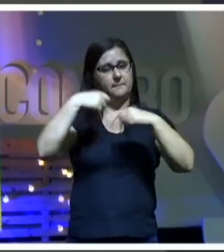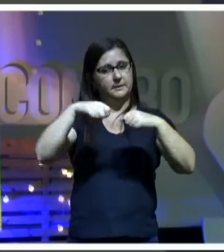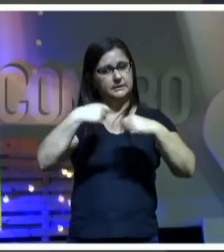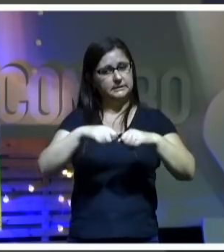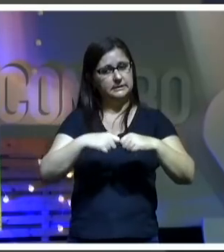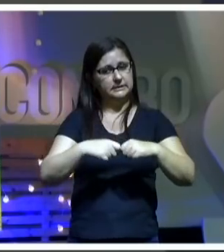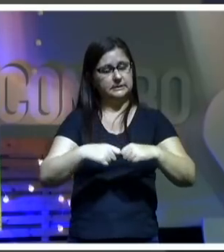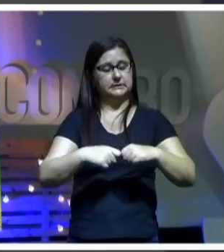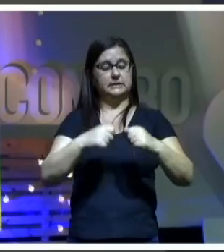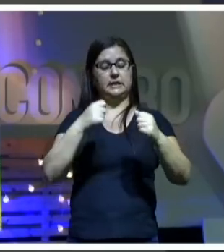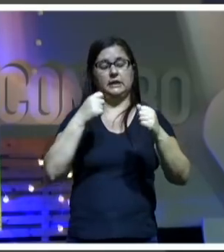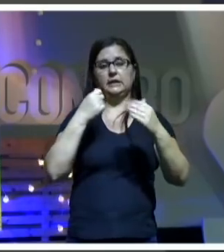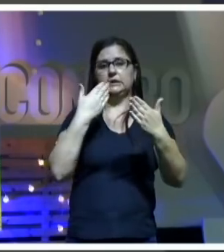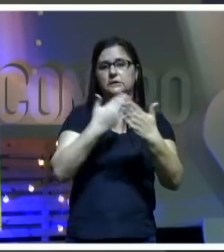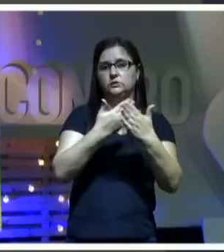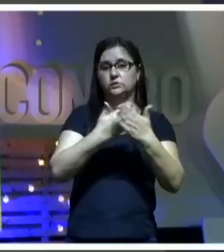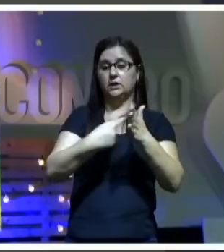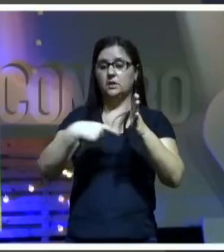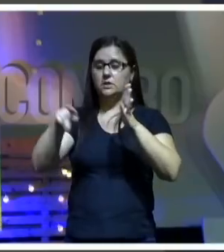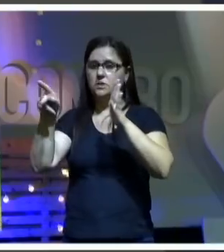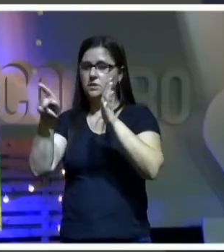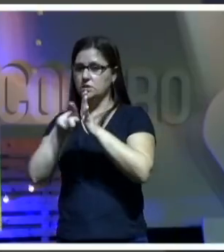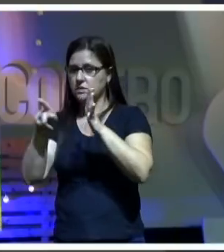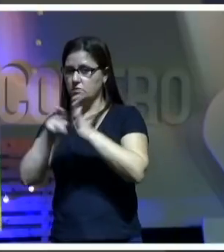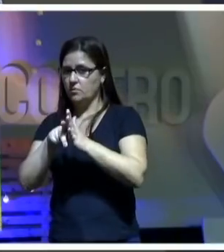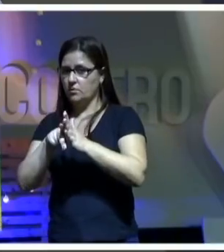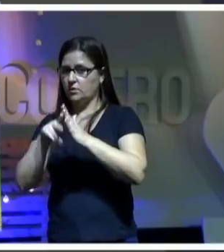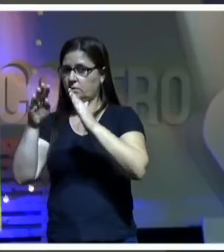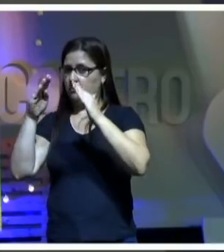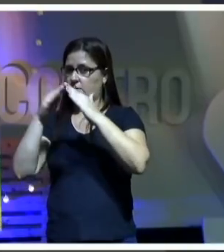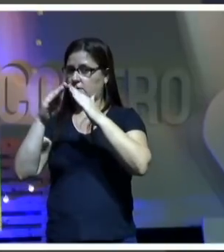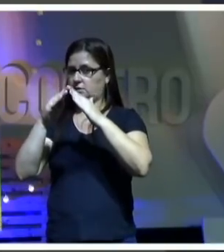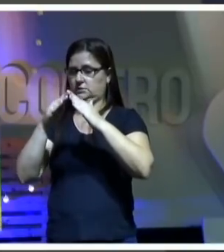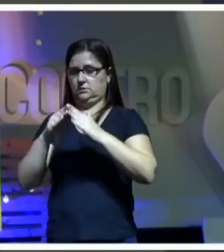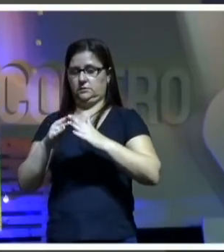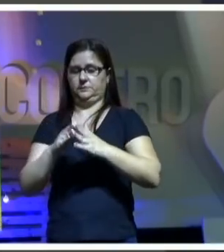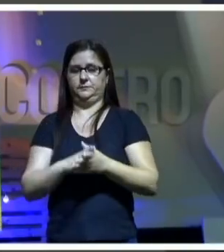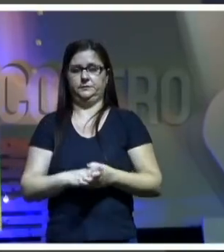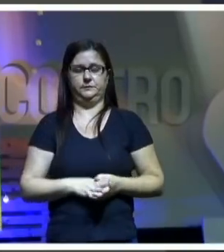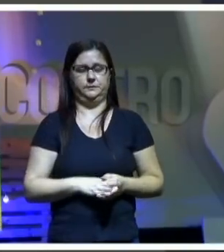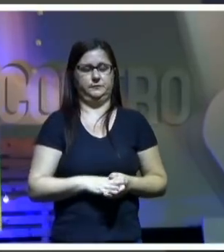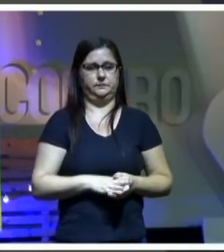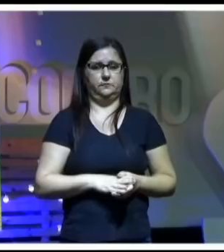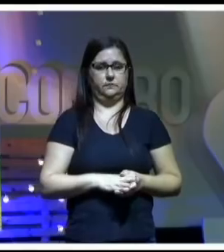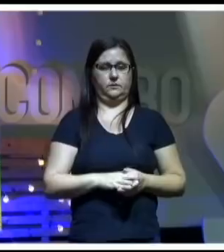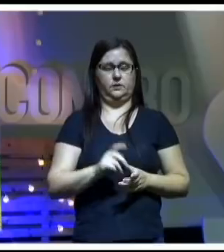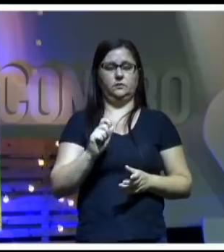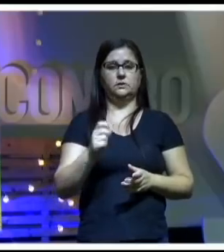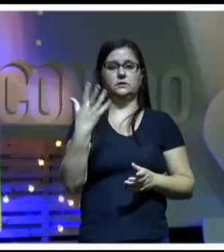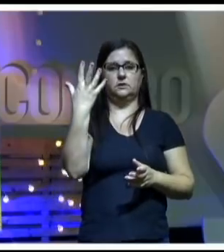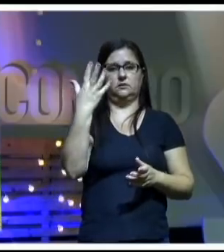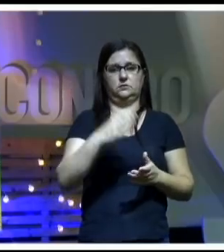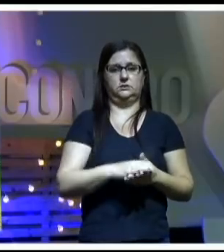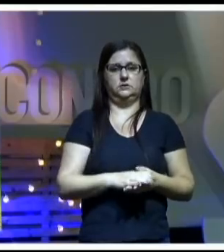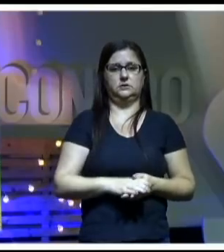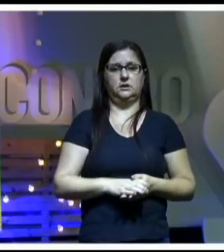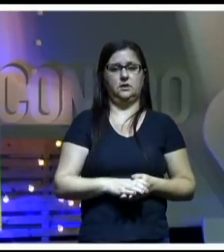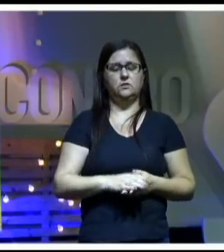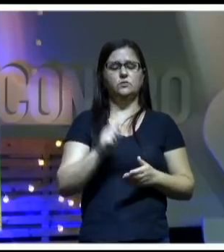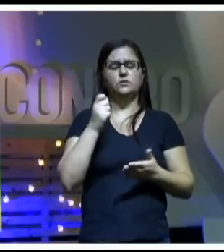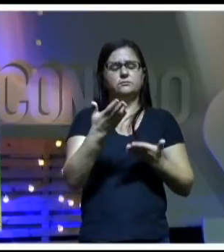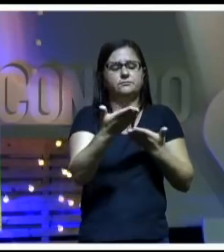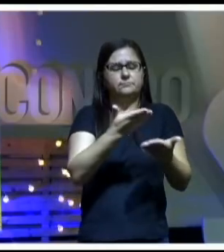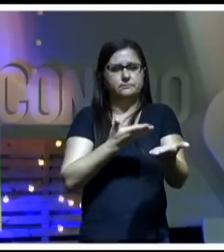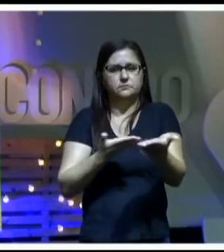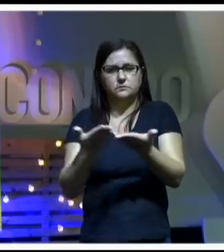estudar em alguns seminários entre eles o do méxico está então o que está acontecendo aqui a hipótese que eu quero compartilhar